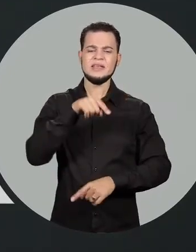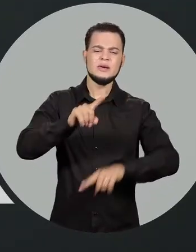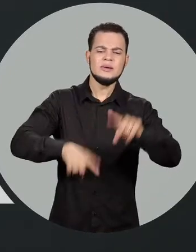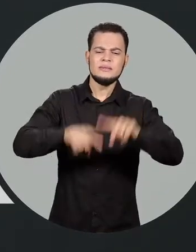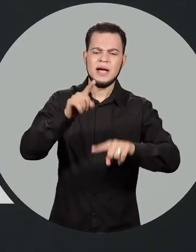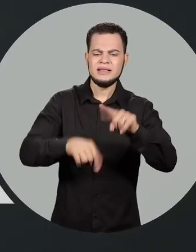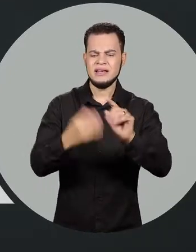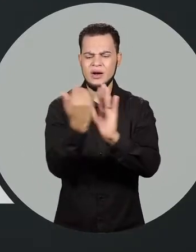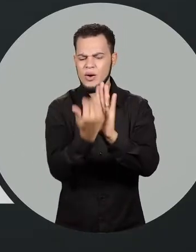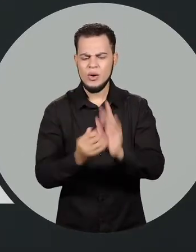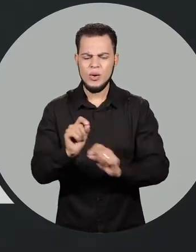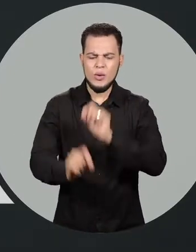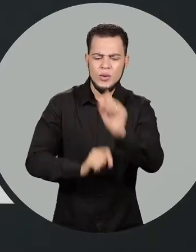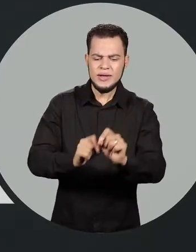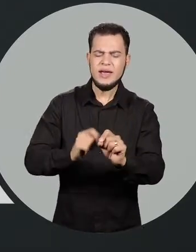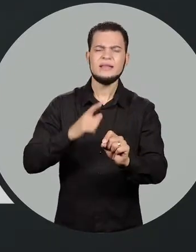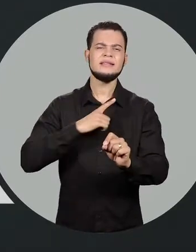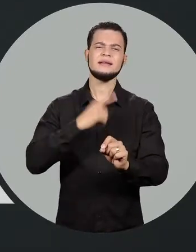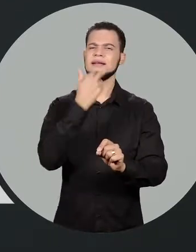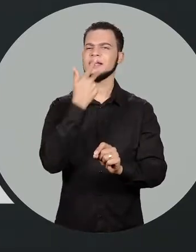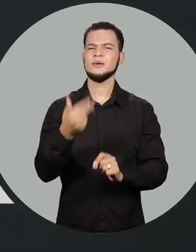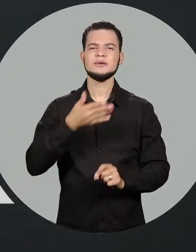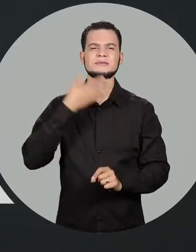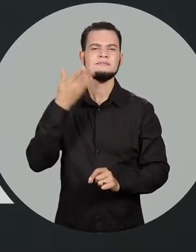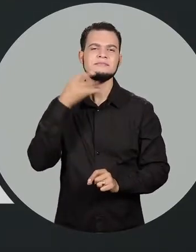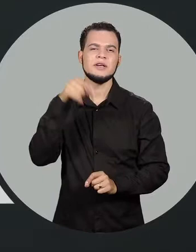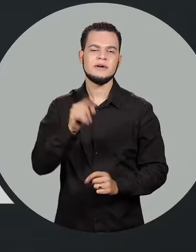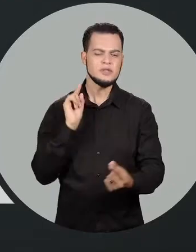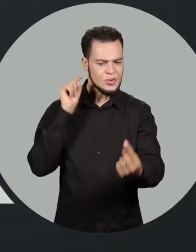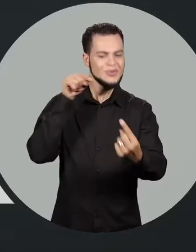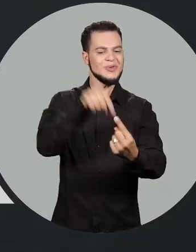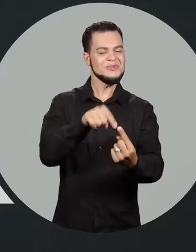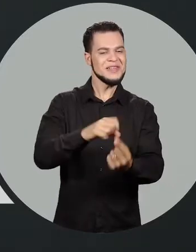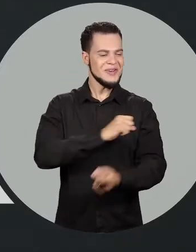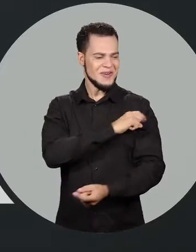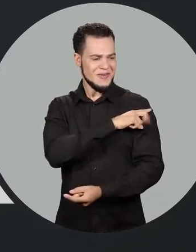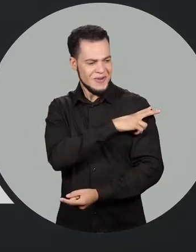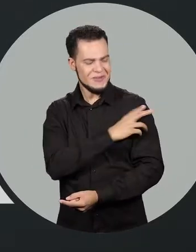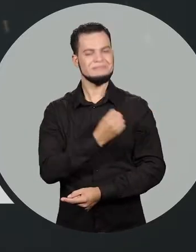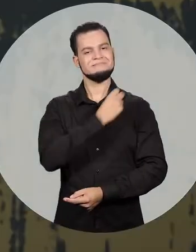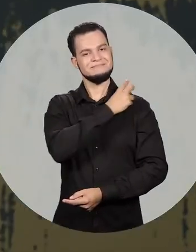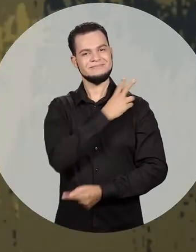livro está adaptado para a linguagem escolar do ensino fundamental dos anos iniciais e